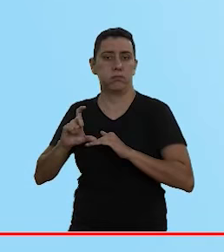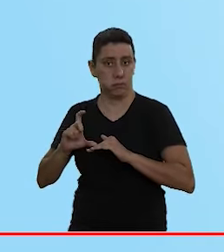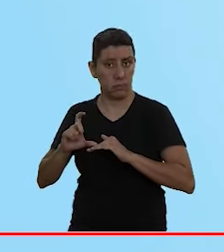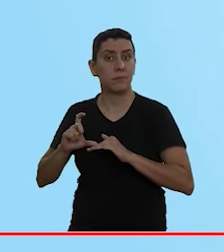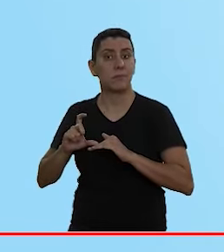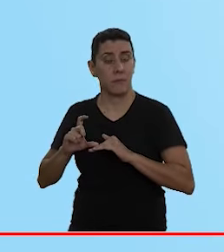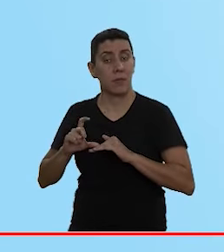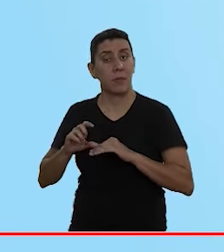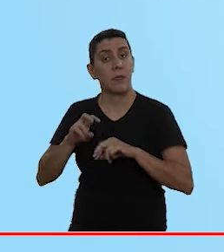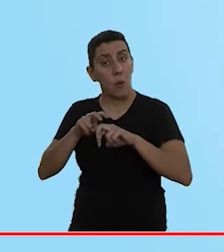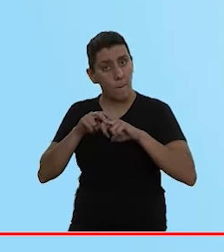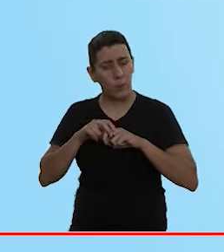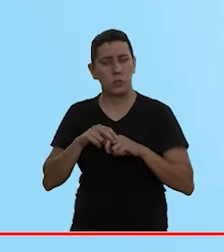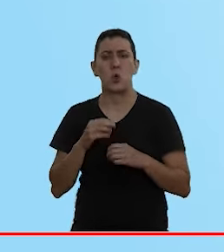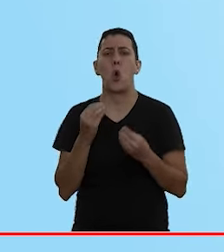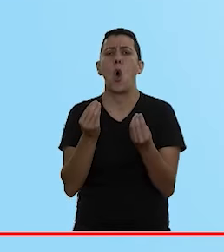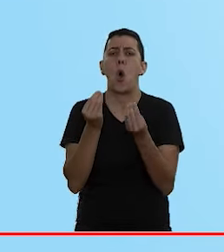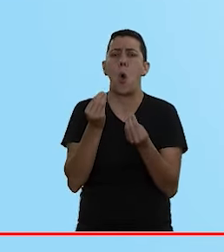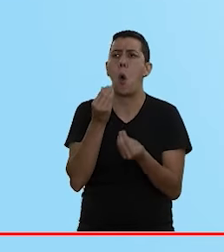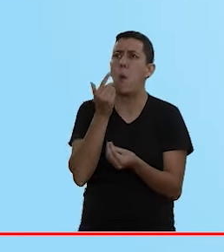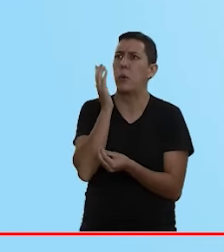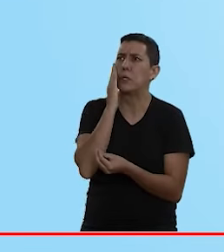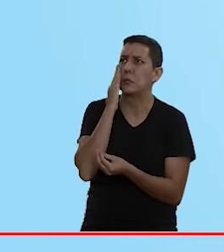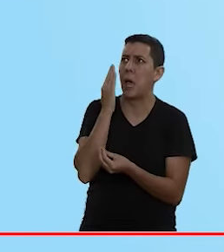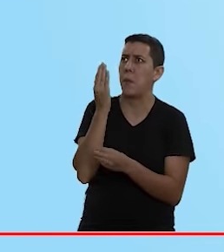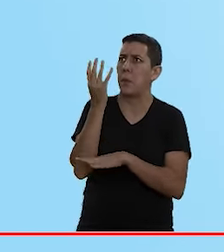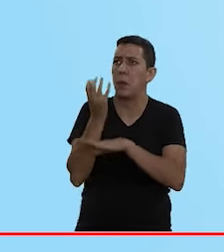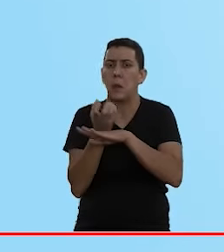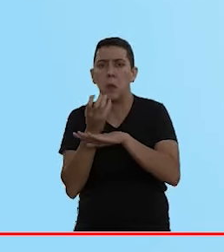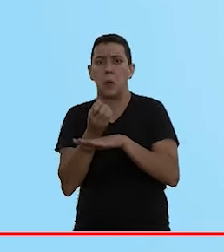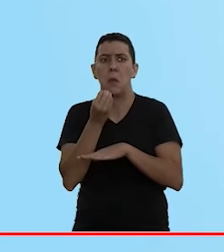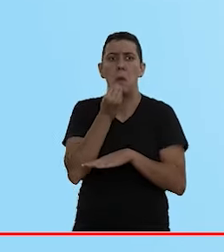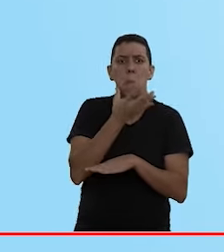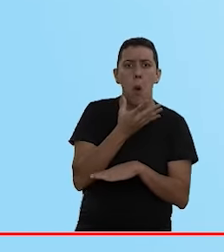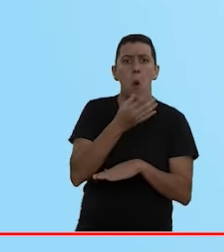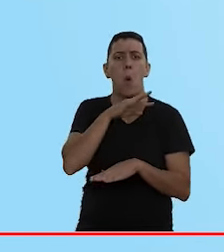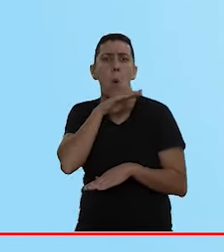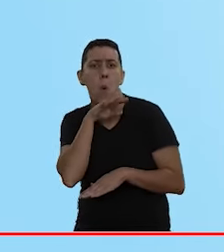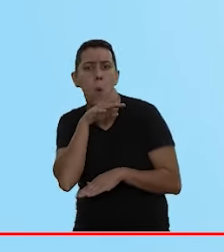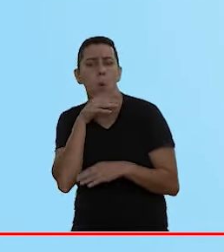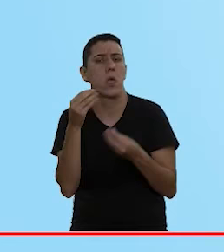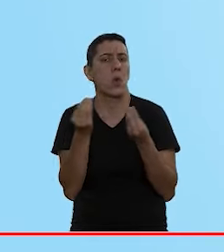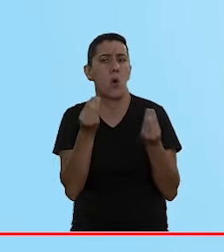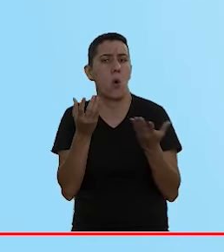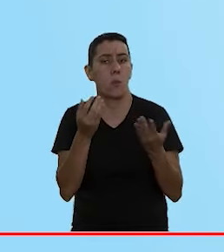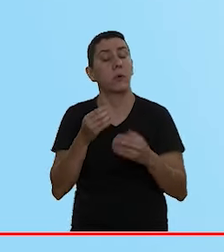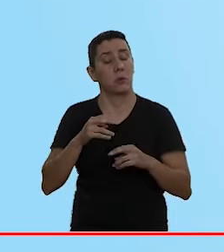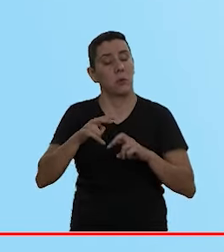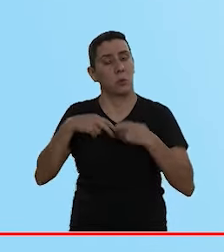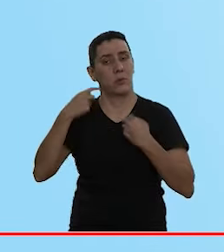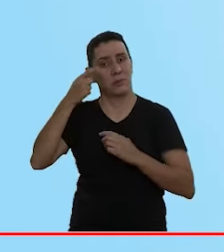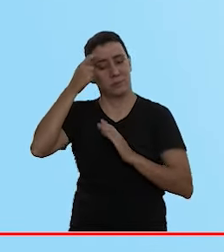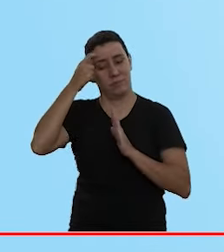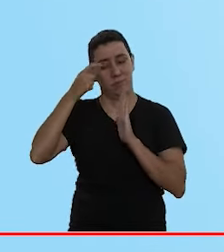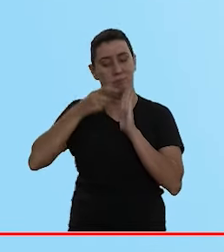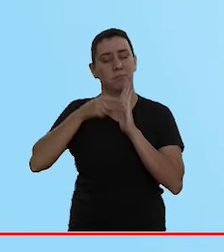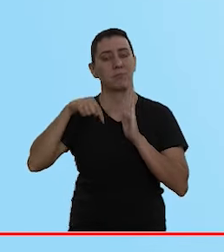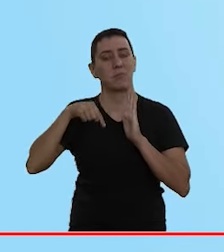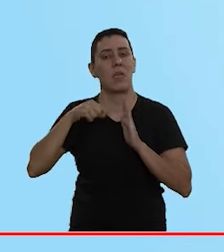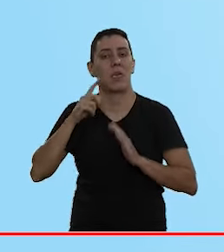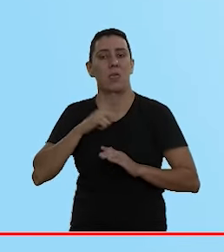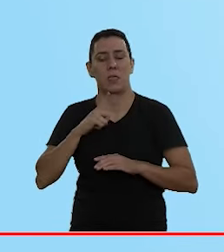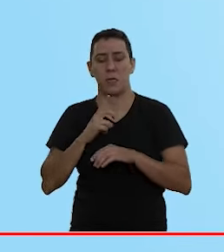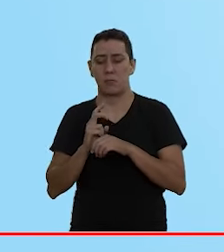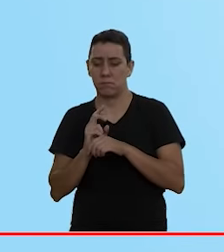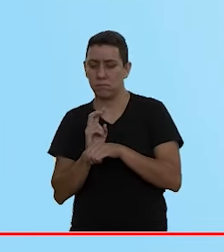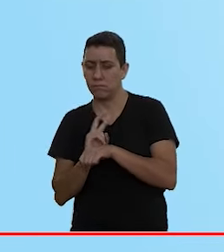potência ela é importantíssima também para evitar perdas, que a gente chama de perdas por mismatch, que basicamente esse descasamento